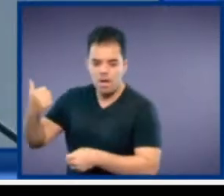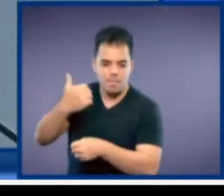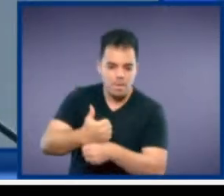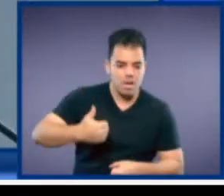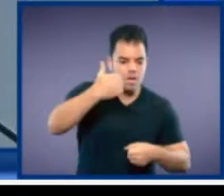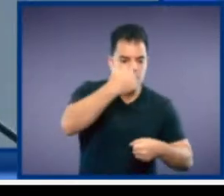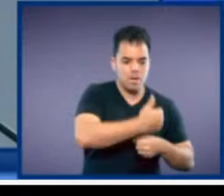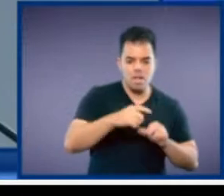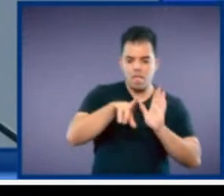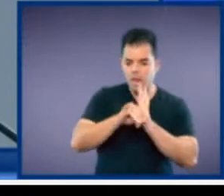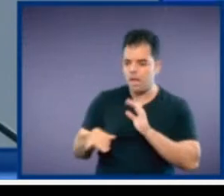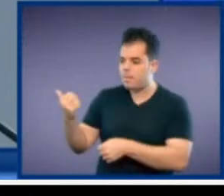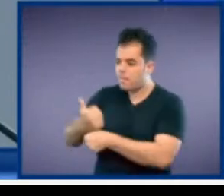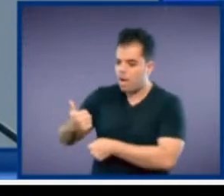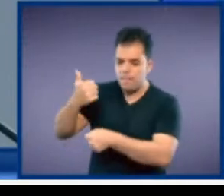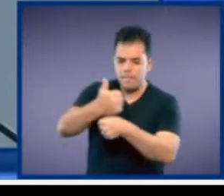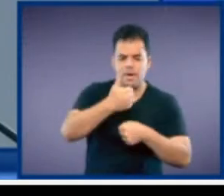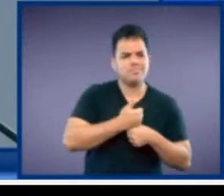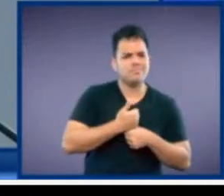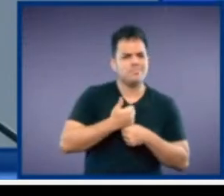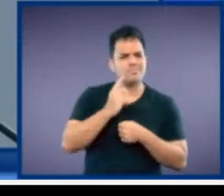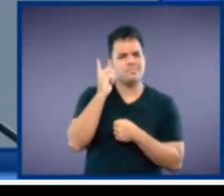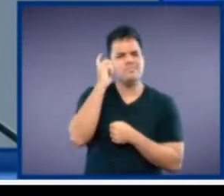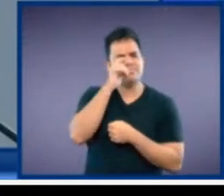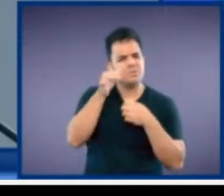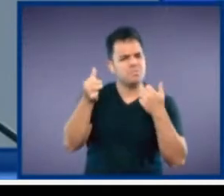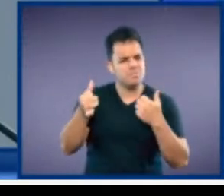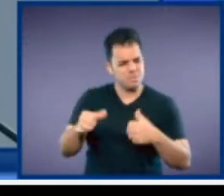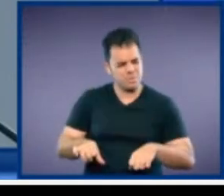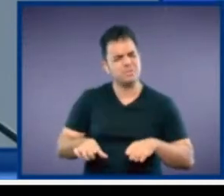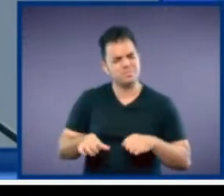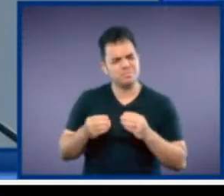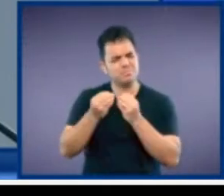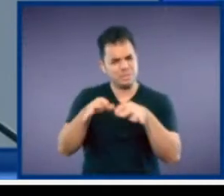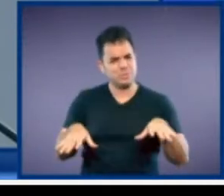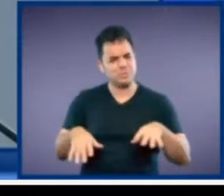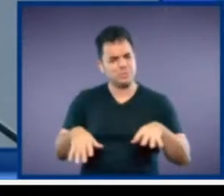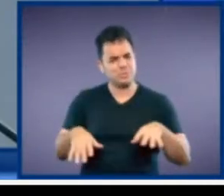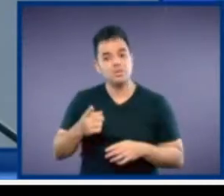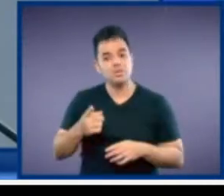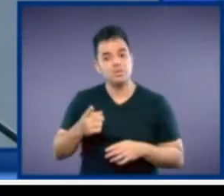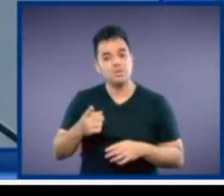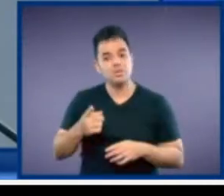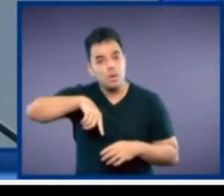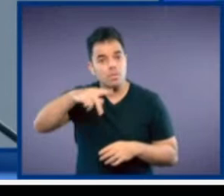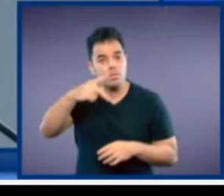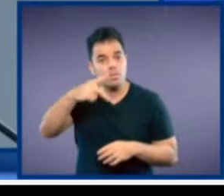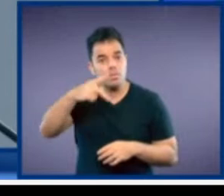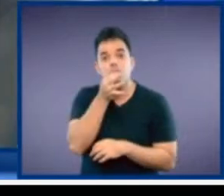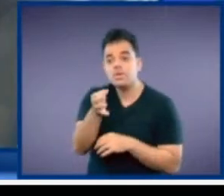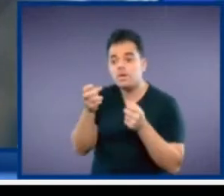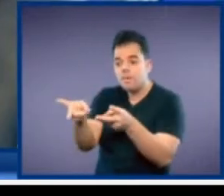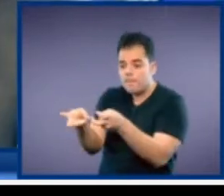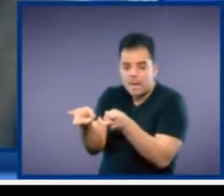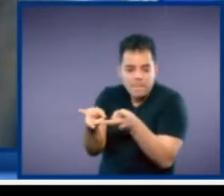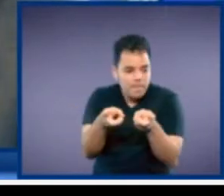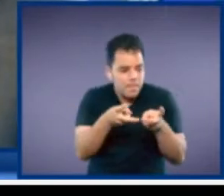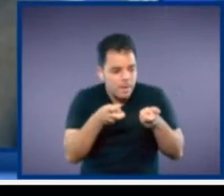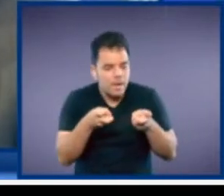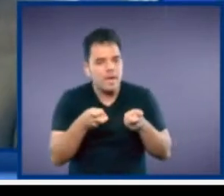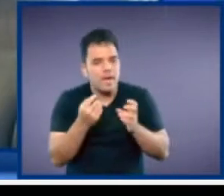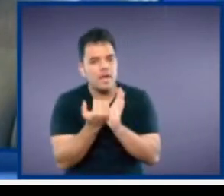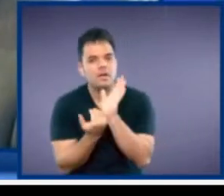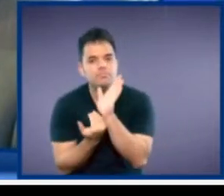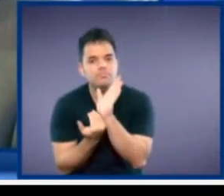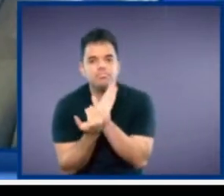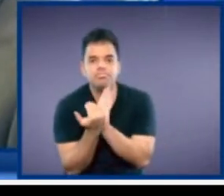o processo fica prejudicado. E o que nós temos visto foi esse avanço.